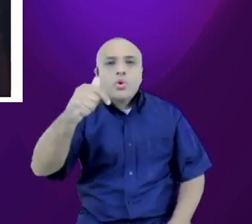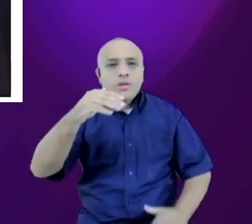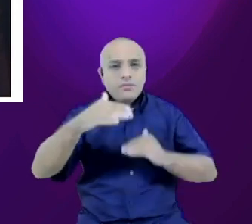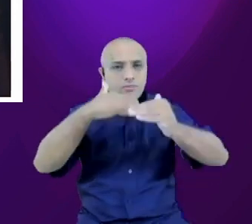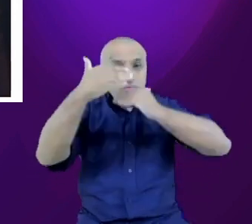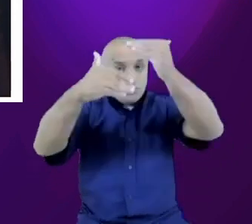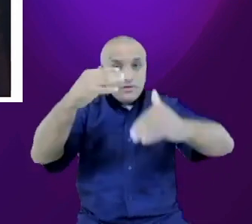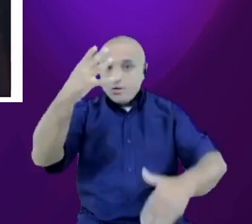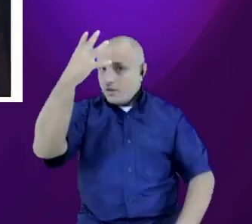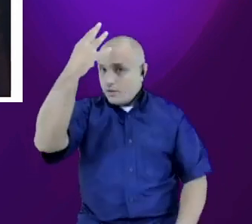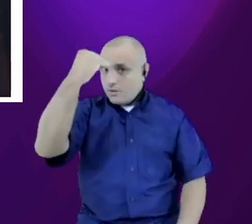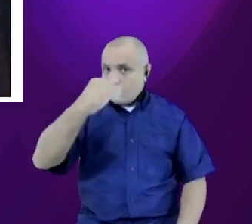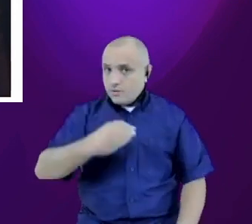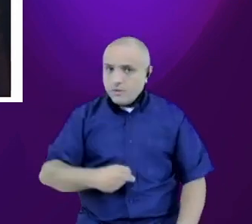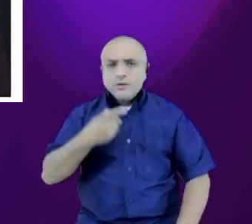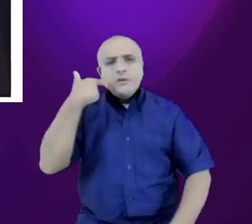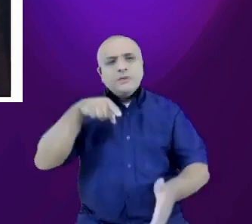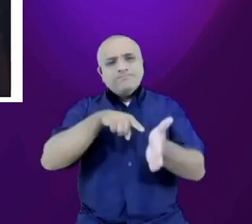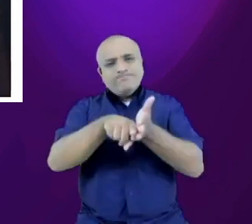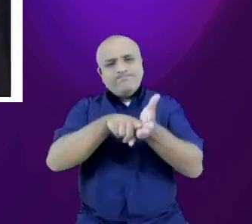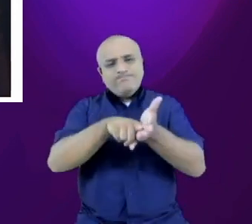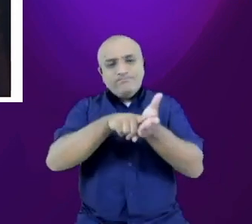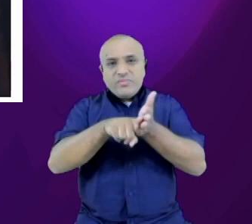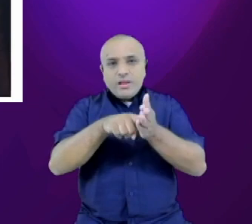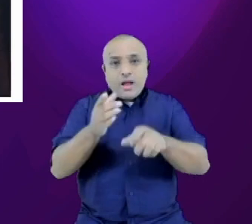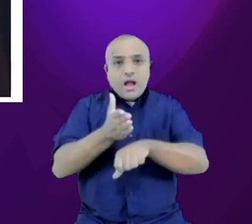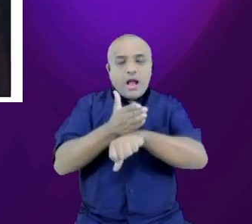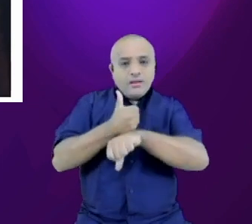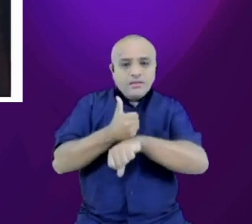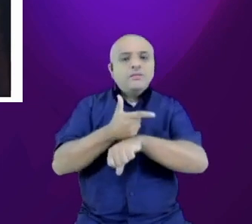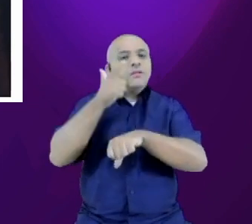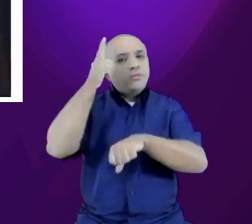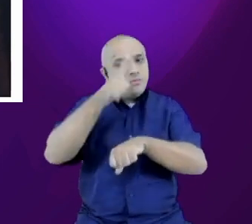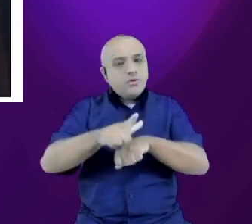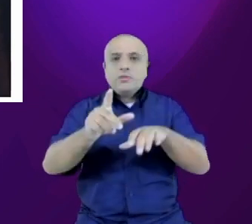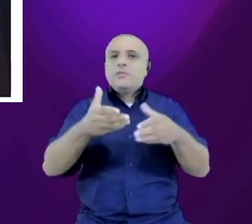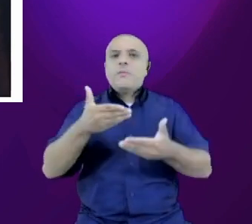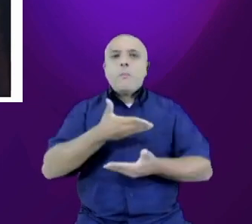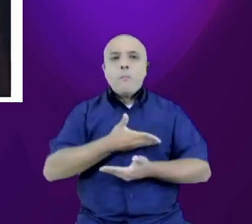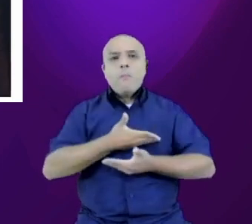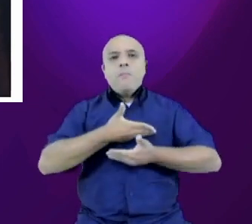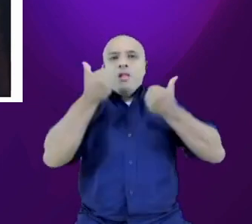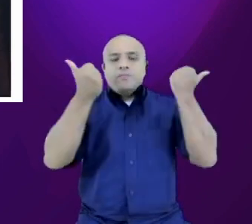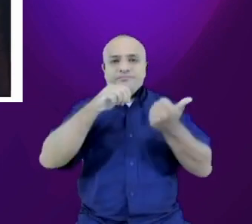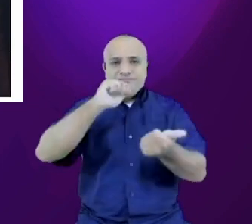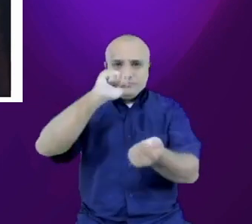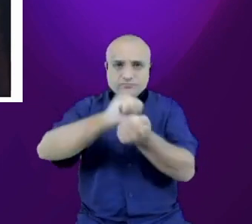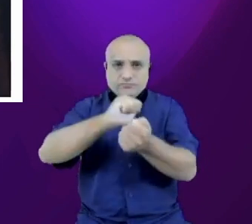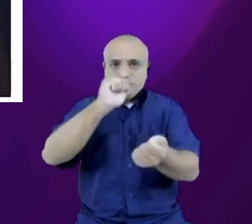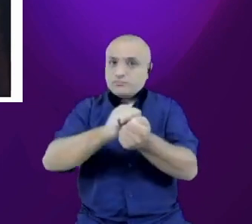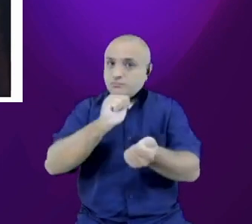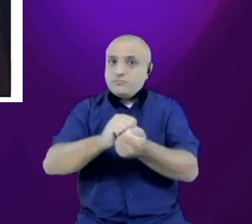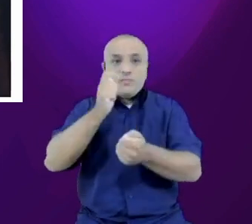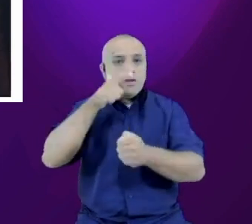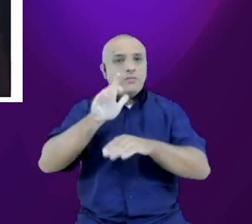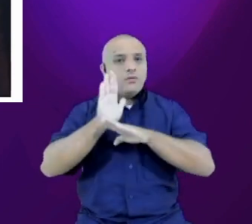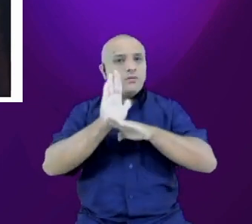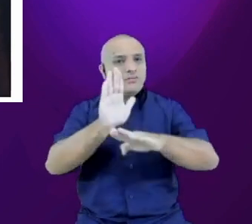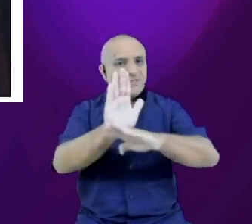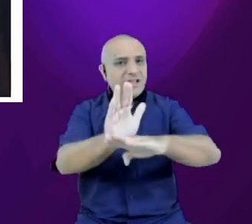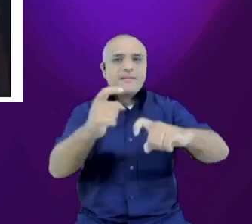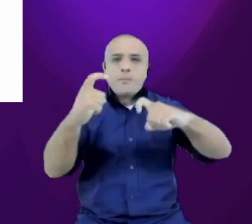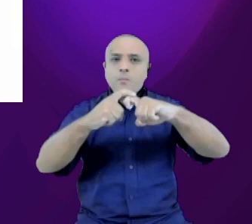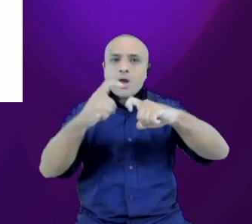nos permitem fazer os diagnósticos mais precoces e, com isso, melhorar a qualidade da assistência médica que é prestada para os